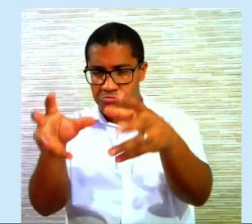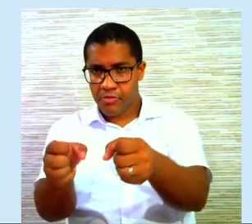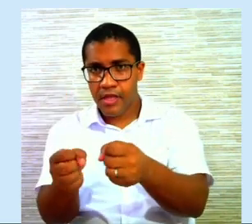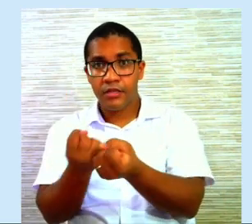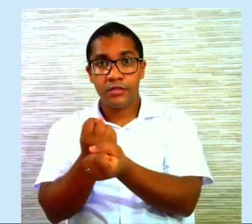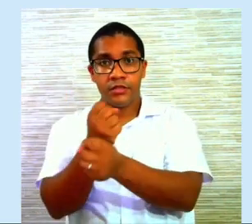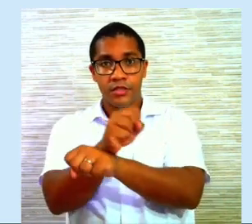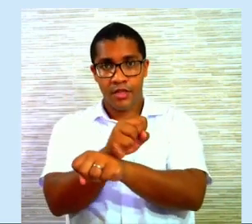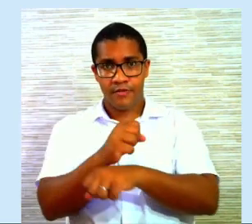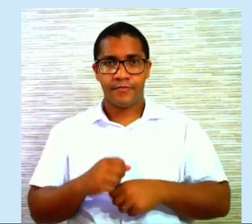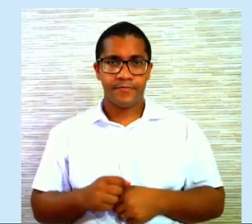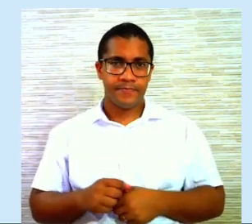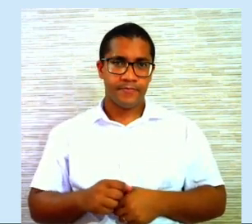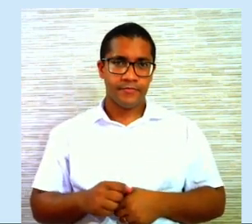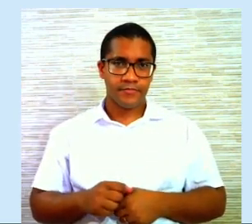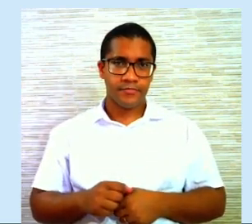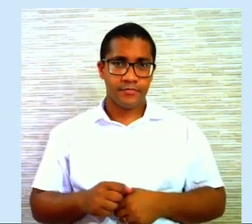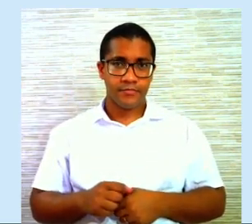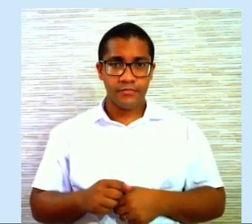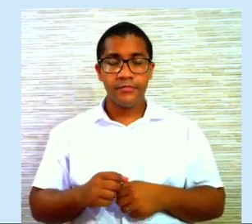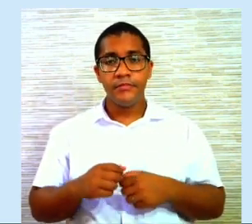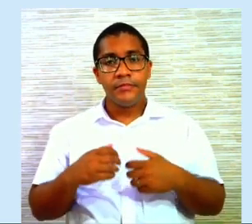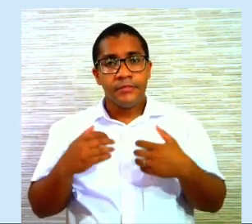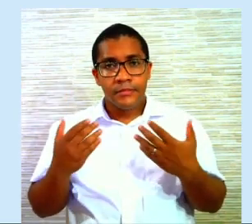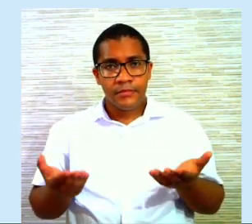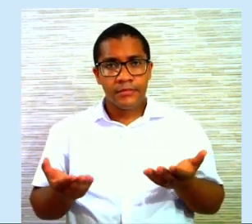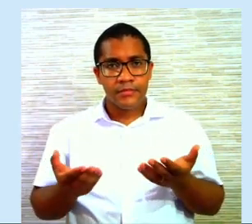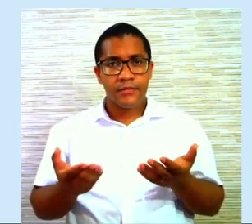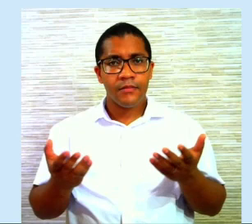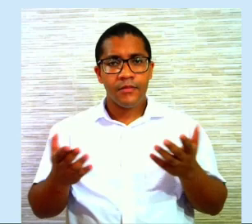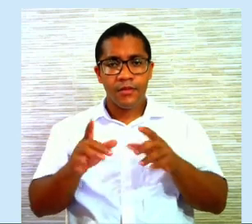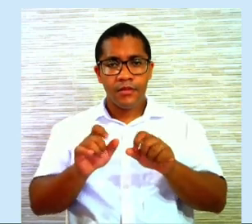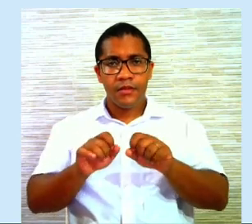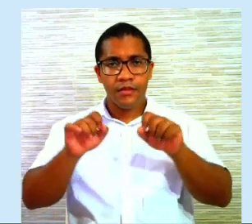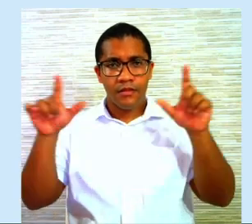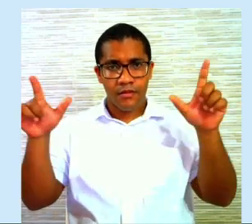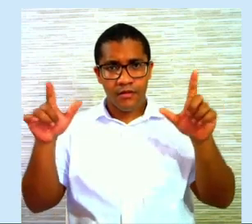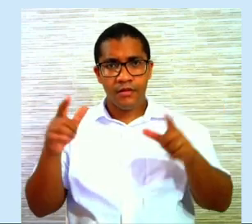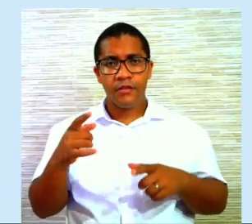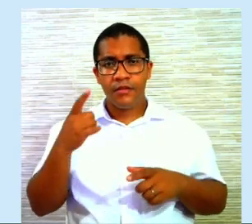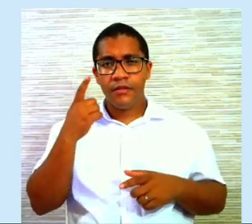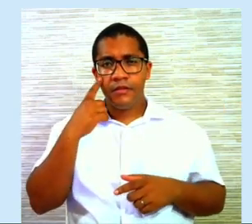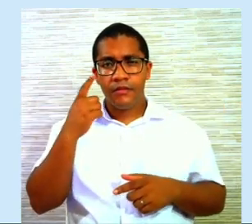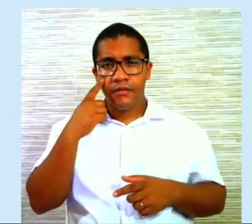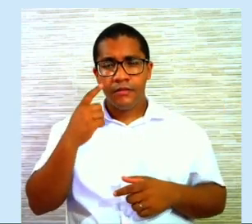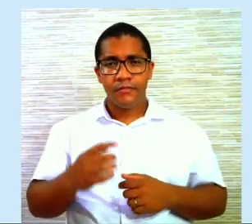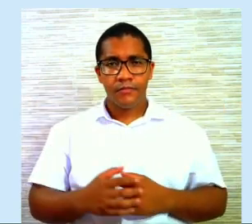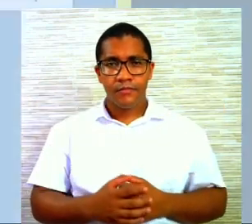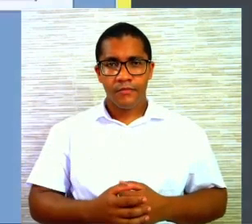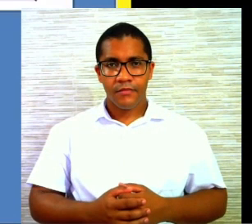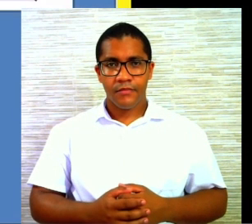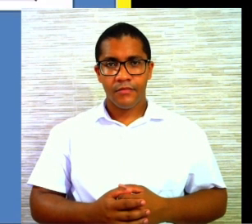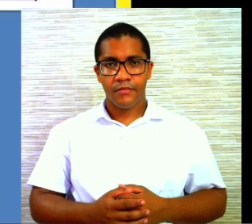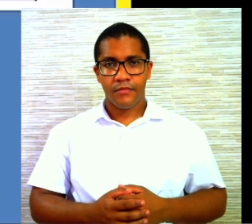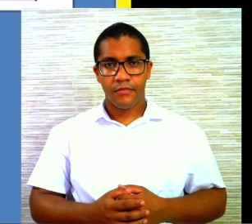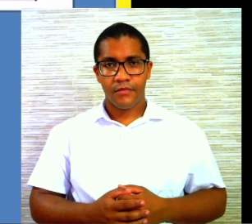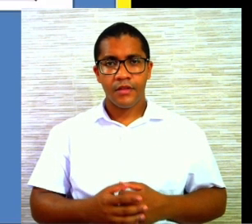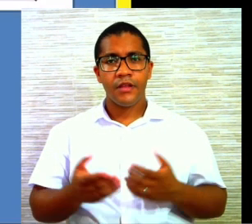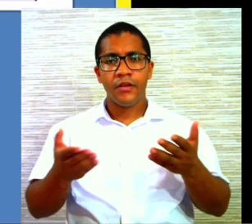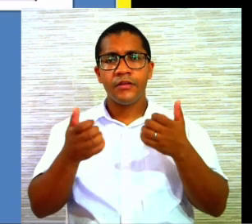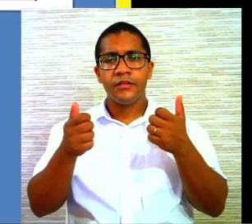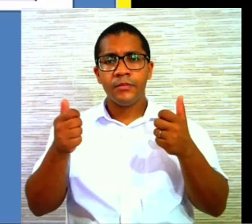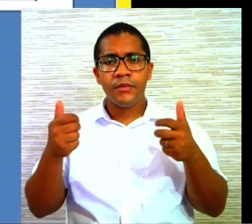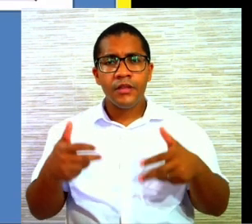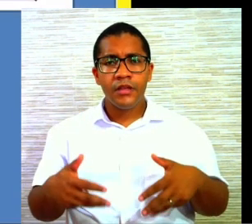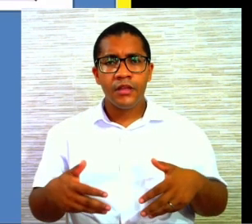e ia por dívida. Então, continuando o nosso slide aí na tela, a gente vai falar